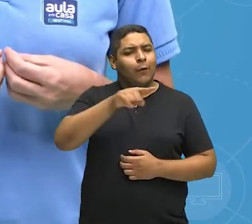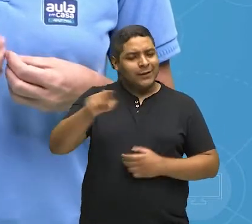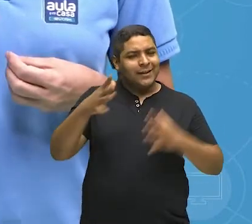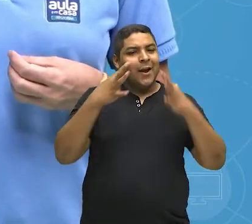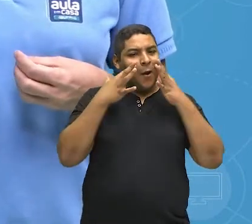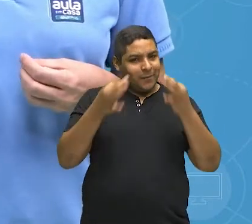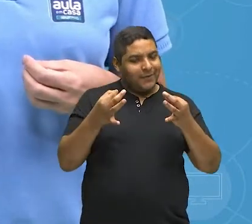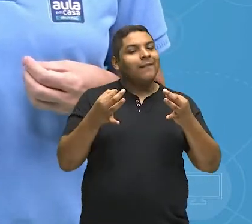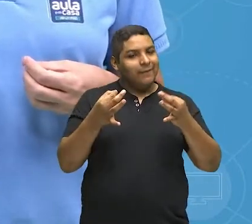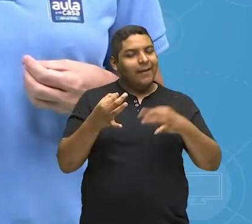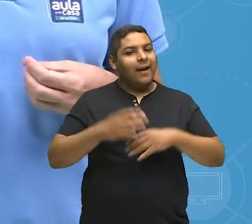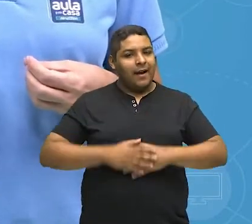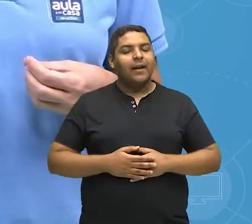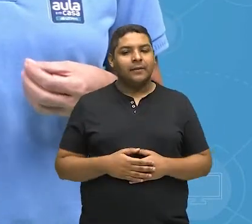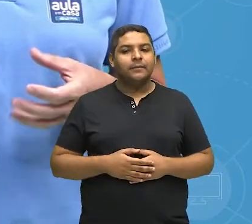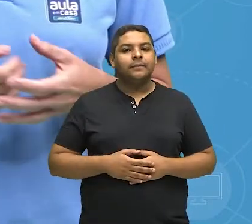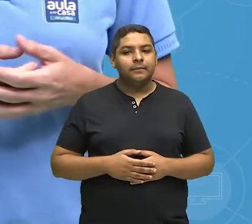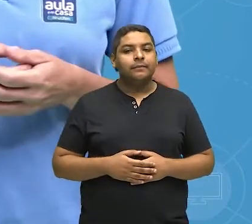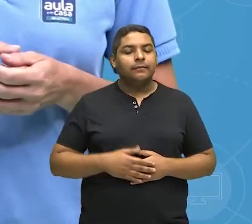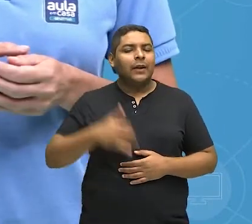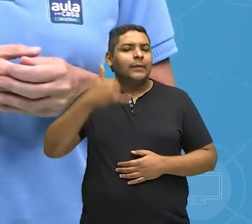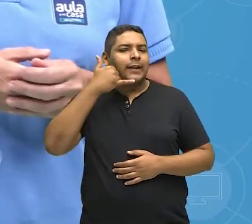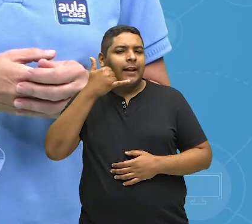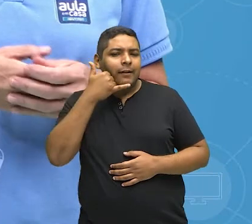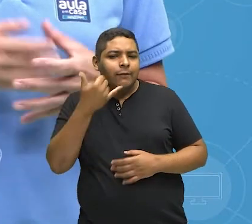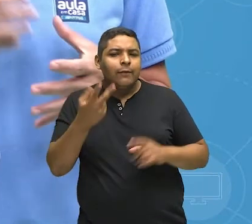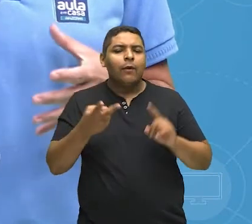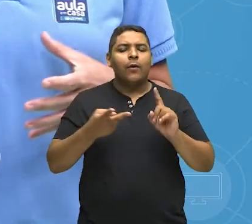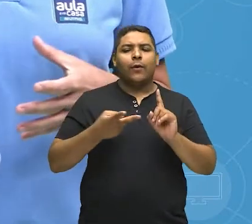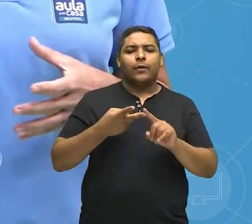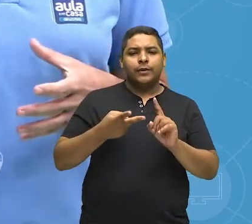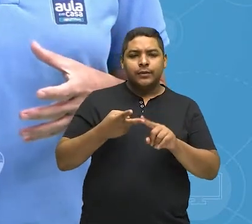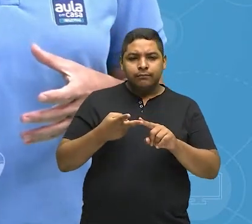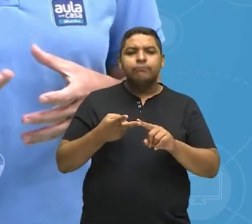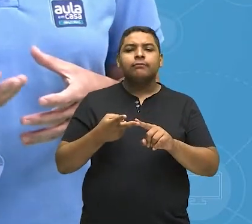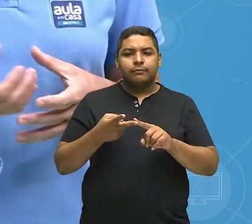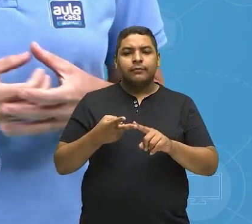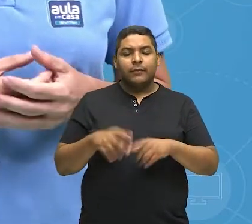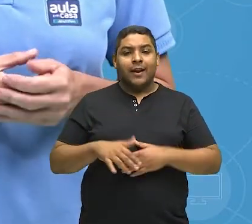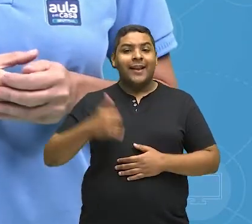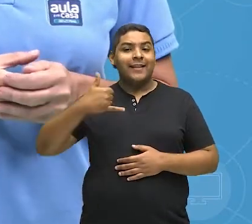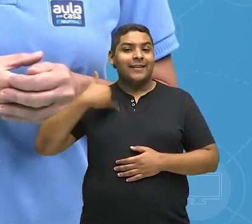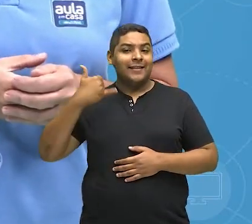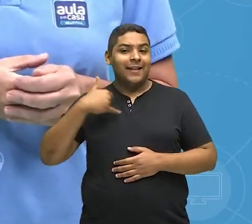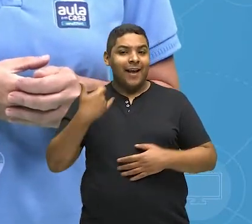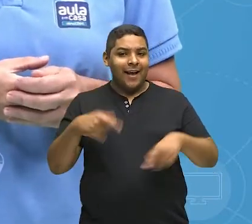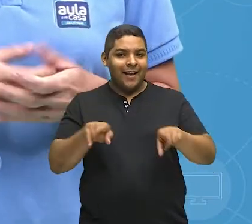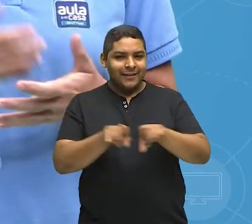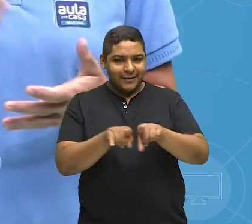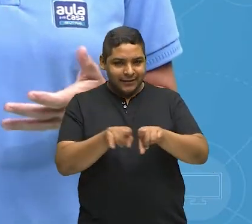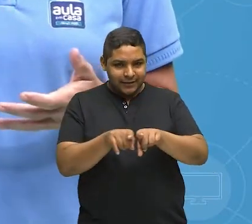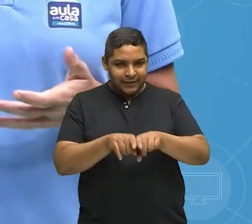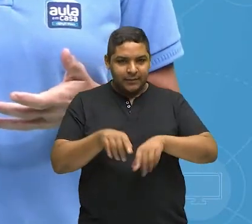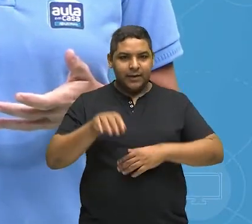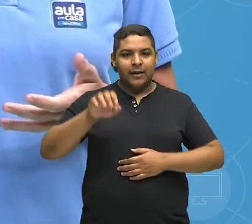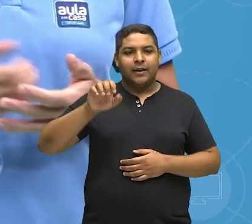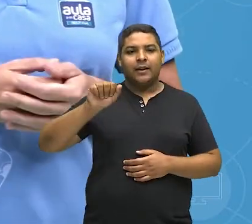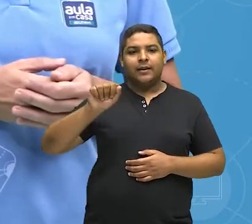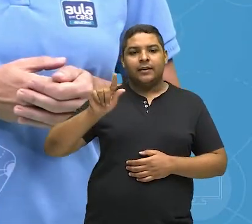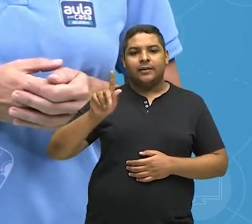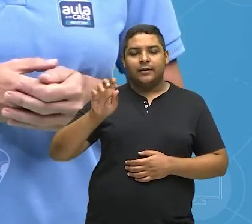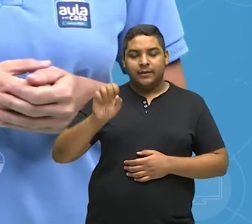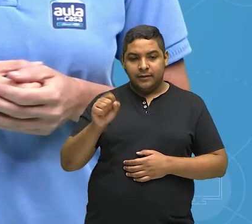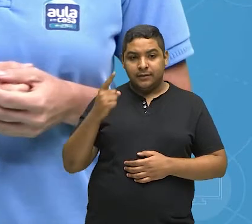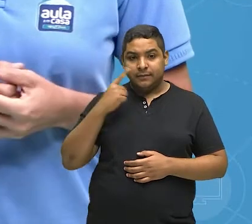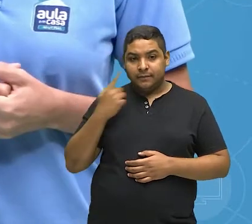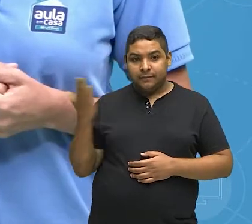utilização deles para perguntar o número do telefone. A gente utiliza também para falar sobre a idade, ages, certo? Como a gente pode acompanhar aqui no